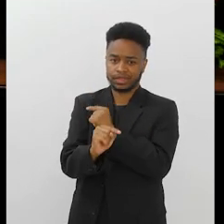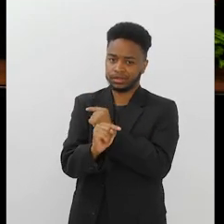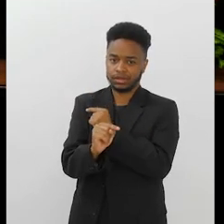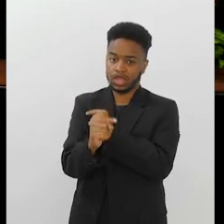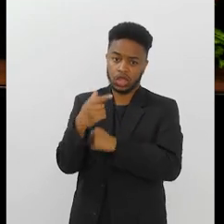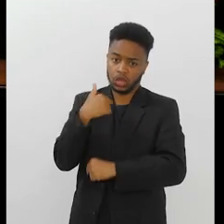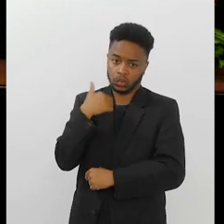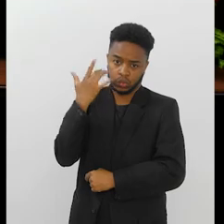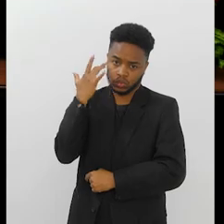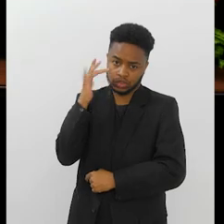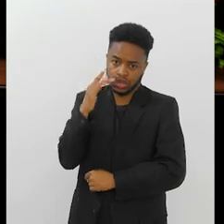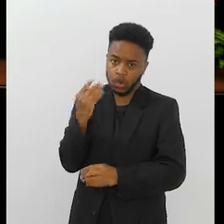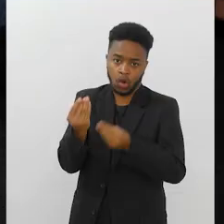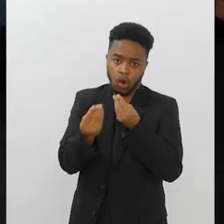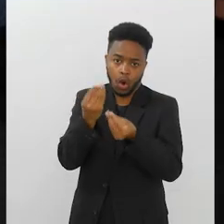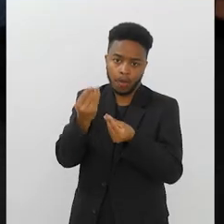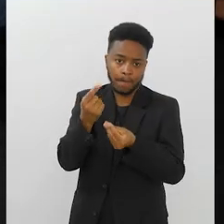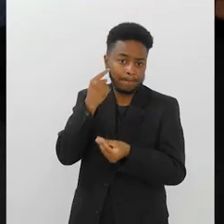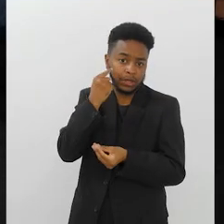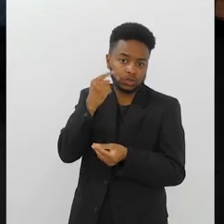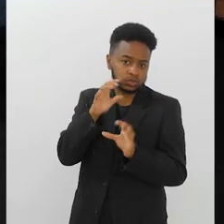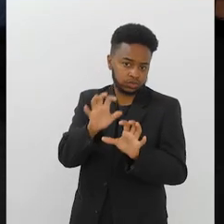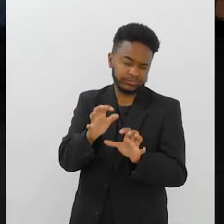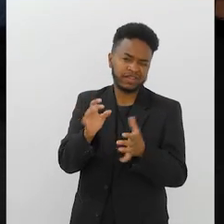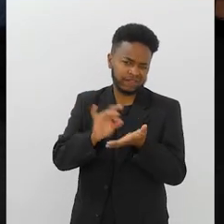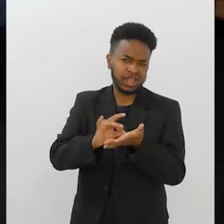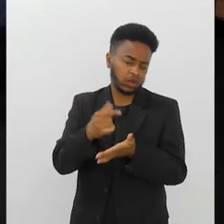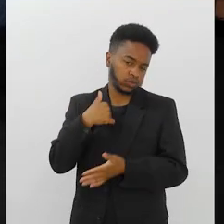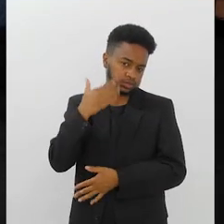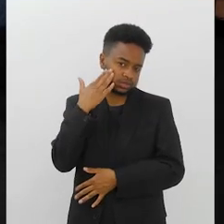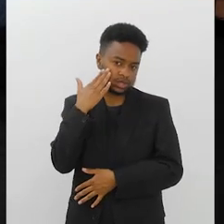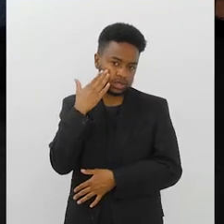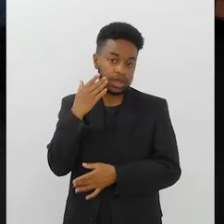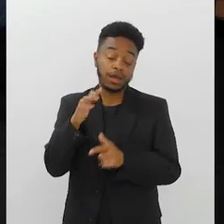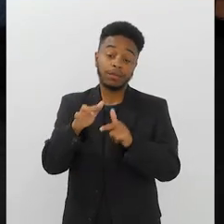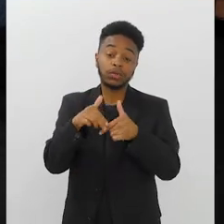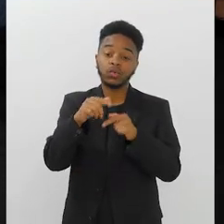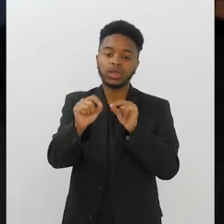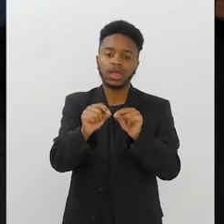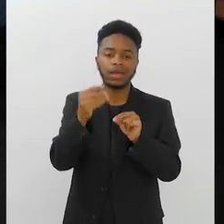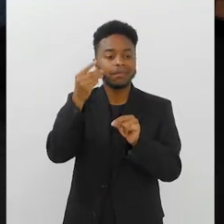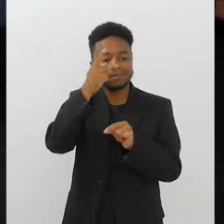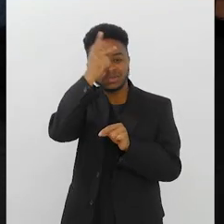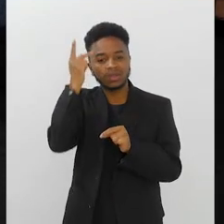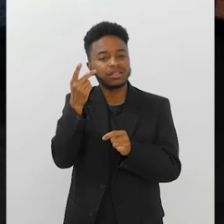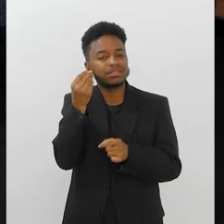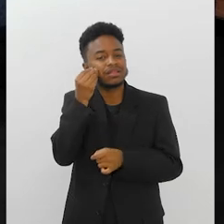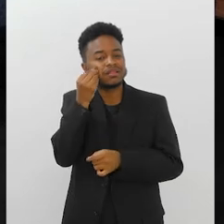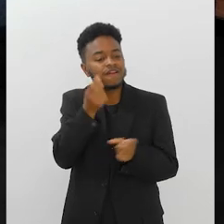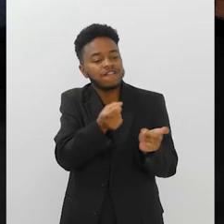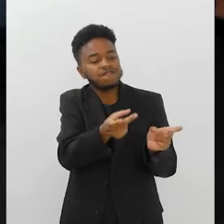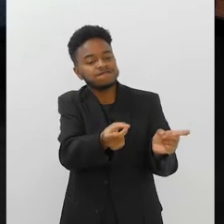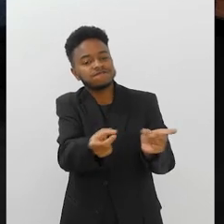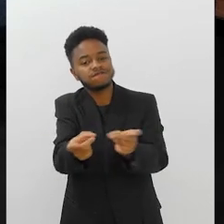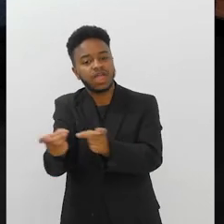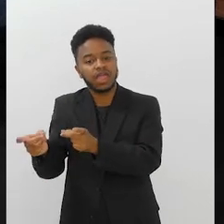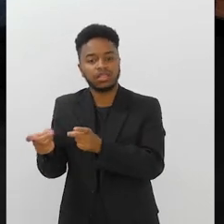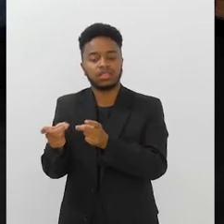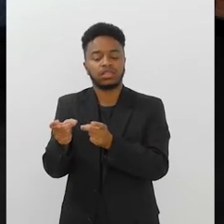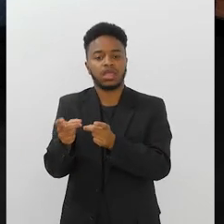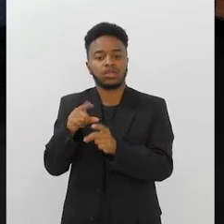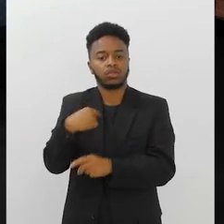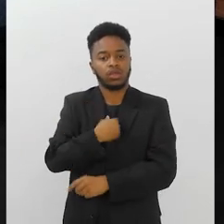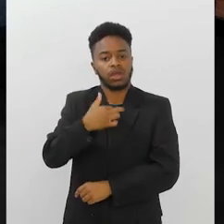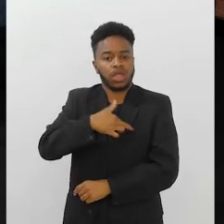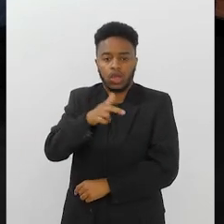sei que evolução é essa não sei da onde tiraram isso entende ou até sei a partir da dessa comercialização que eu não gosto nem de